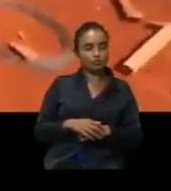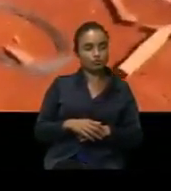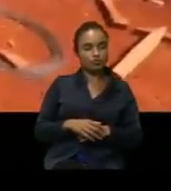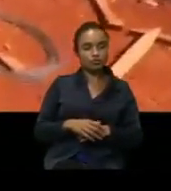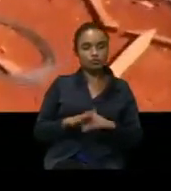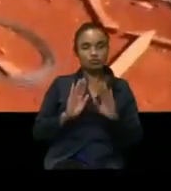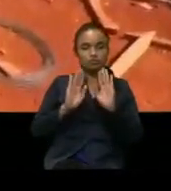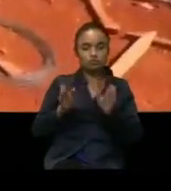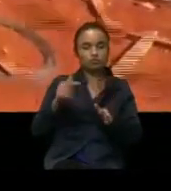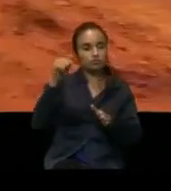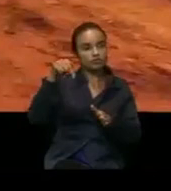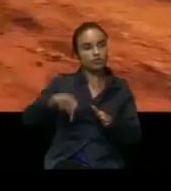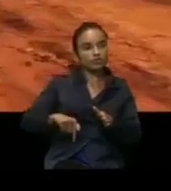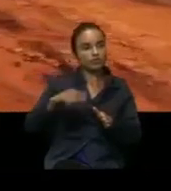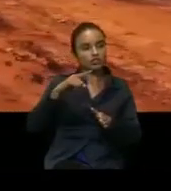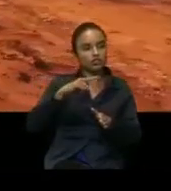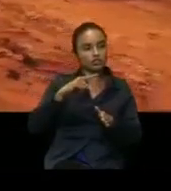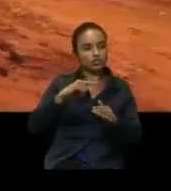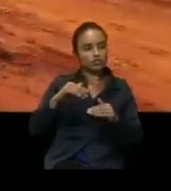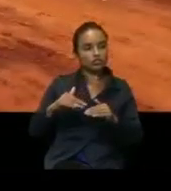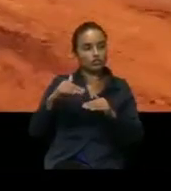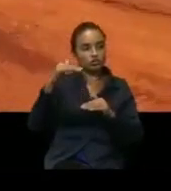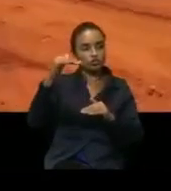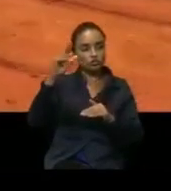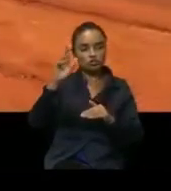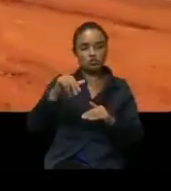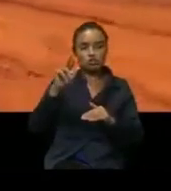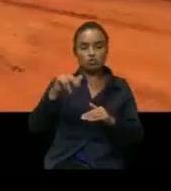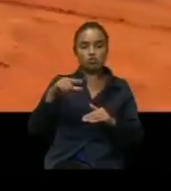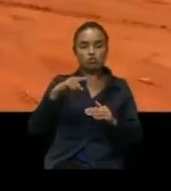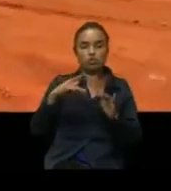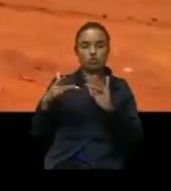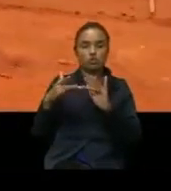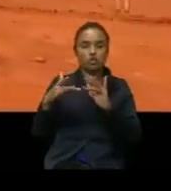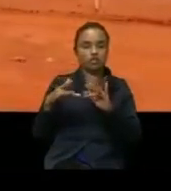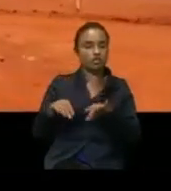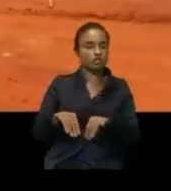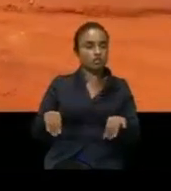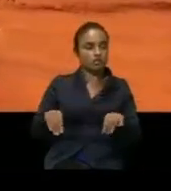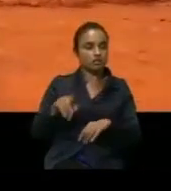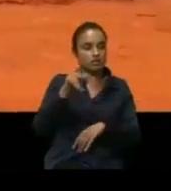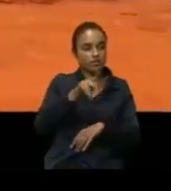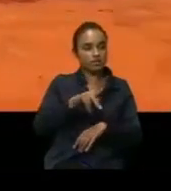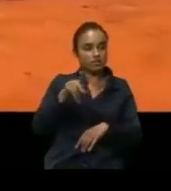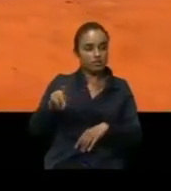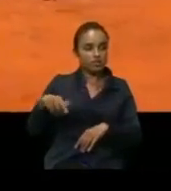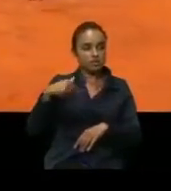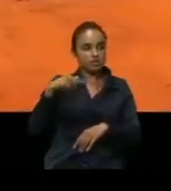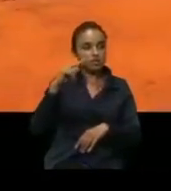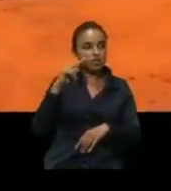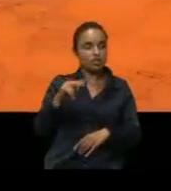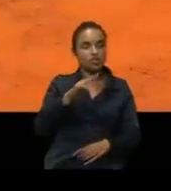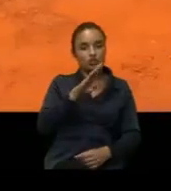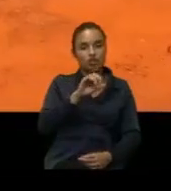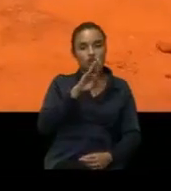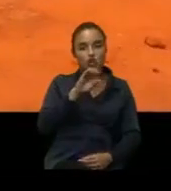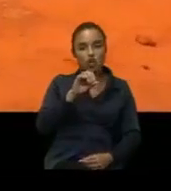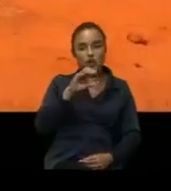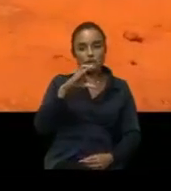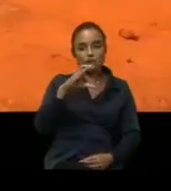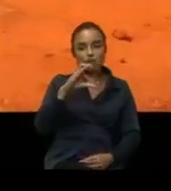Repara que ela está suspensa, né? Nunca em contato com o chão. E aí o professor filmou a Bobcat, né?